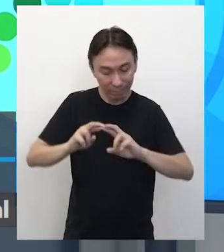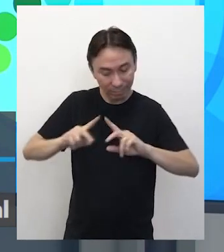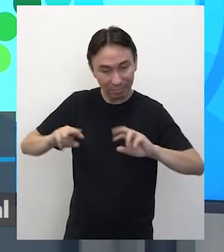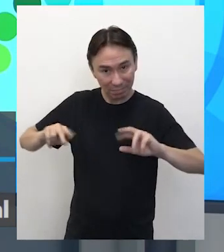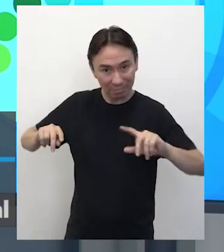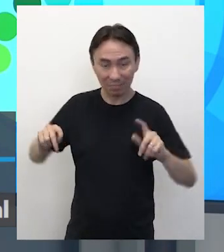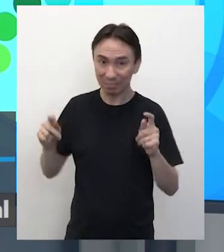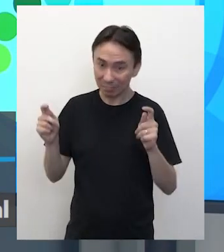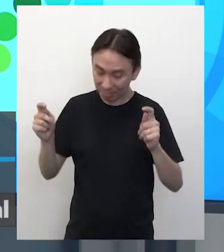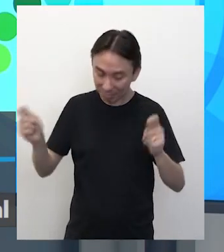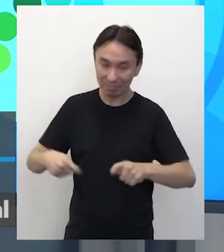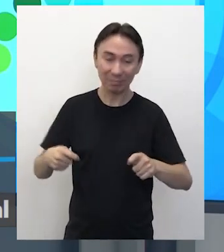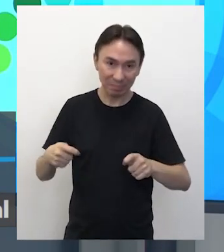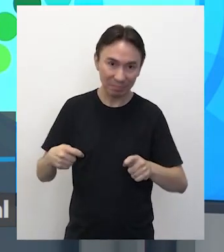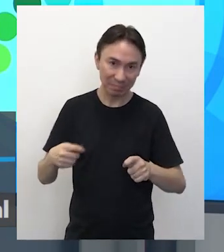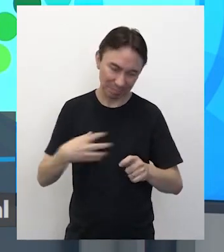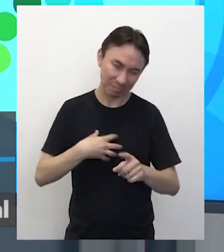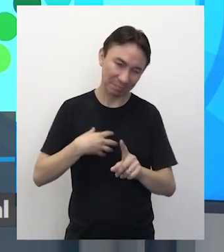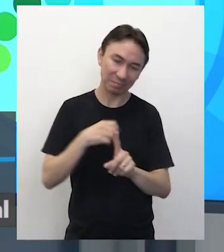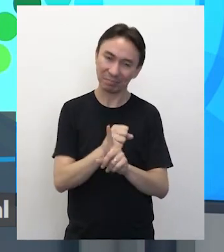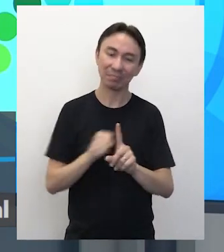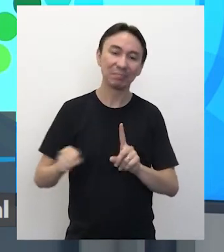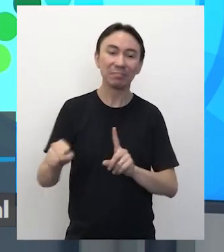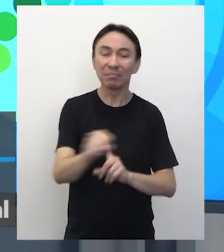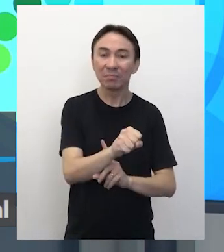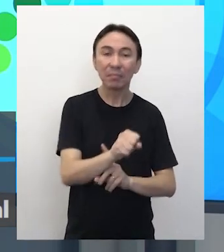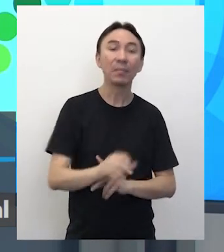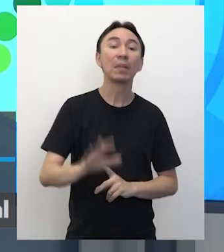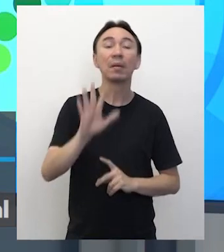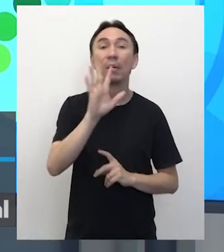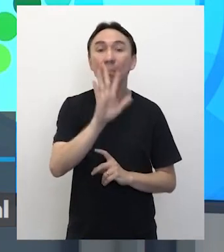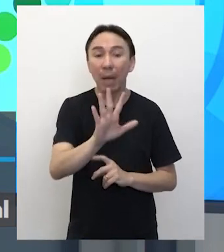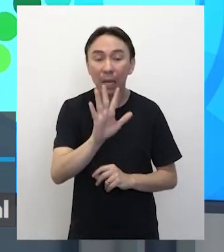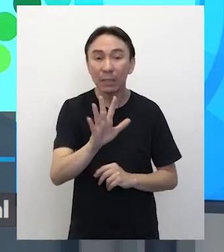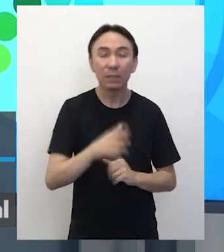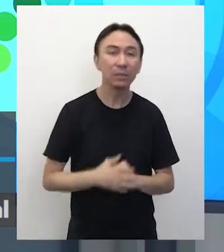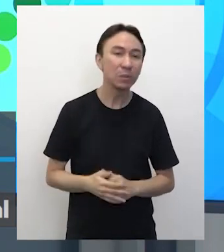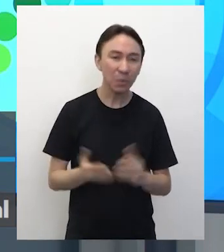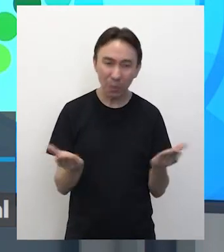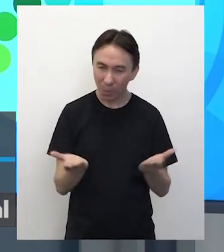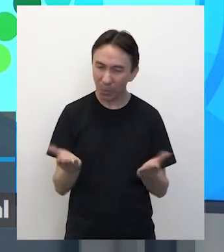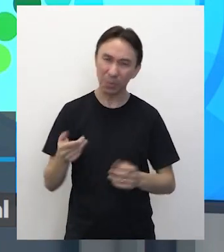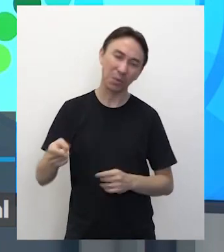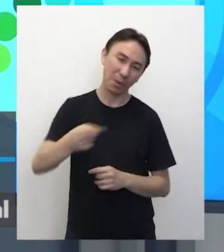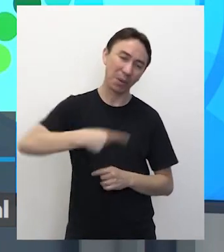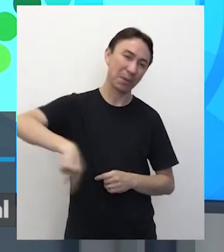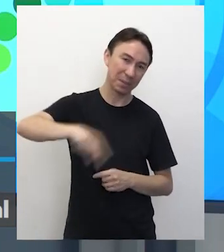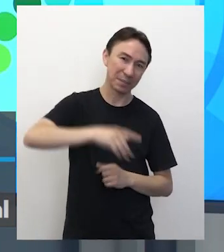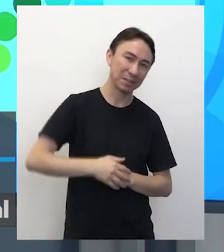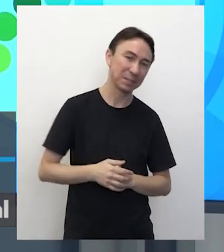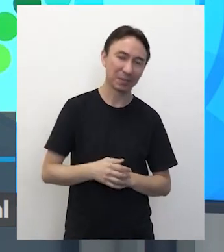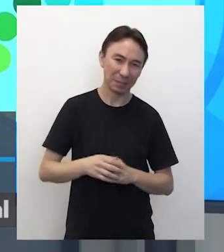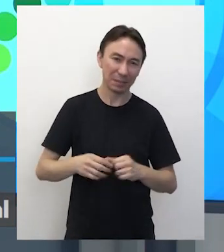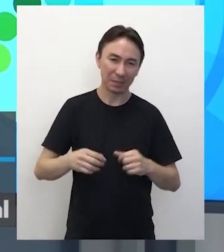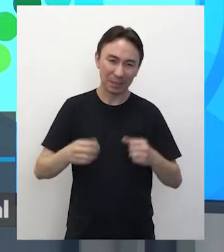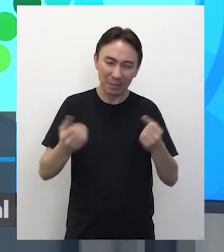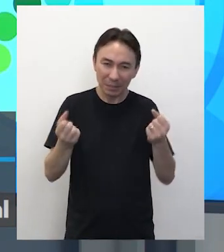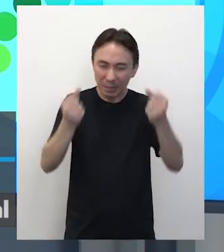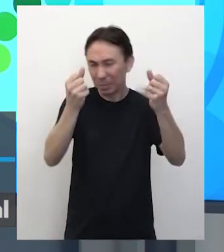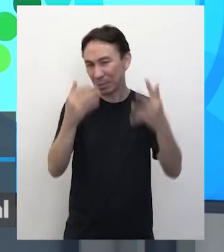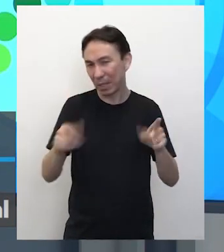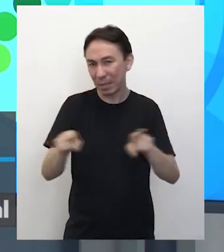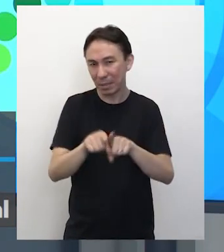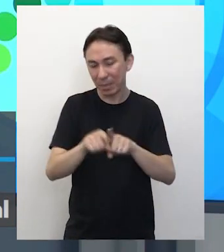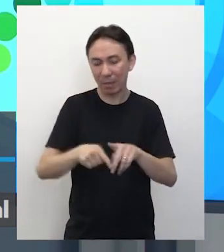abordar um assunto mais específico, que é o da autoavaliação. A gente vai conversar um pouquinho sobre o preenchimento das